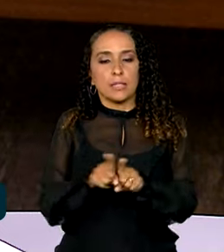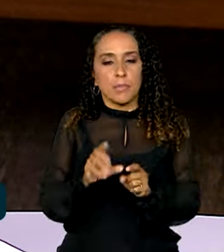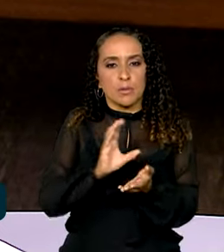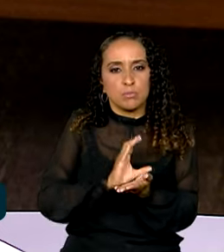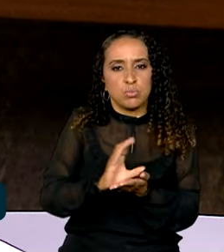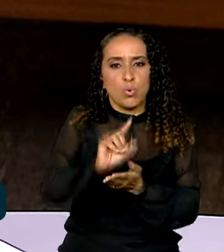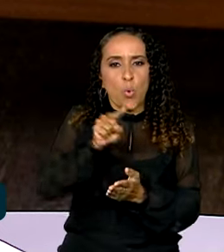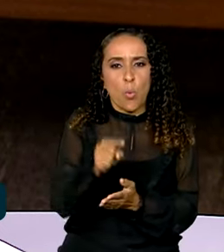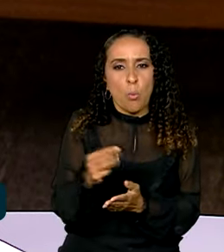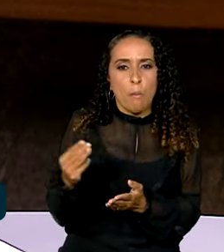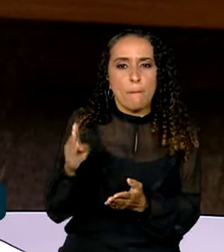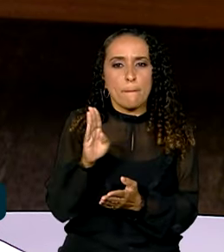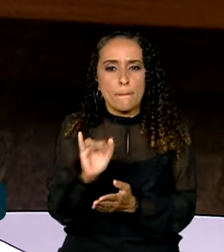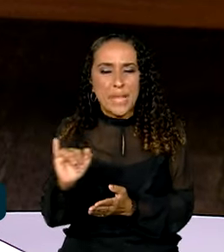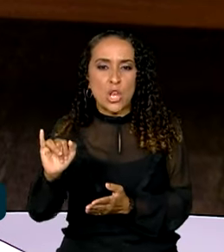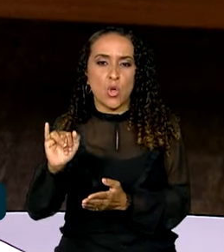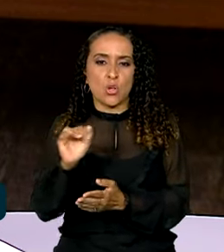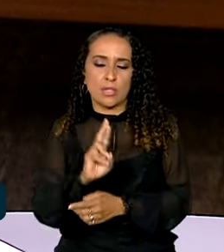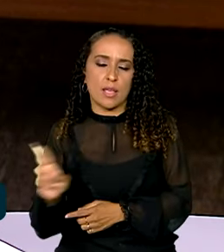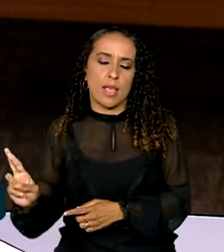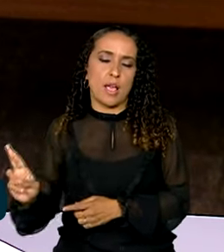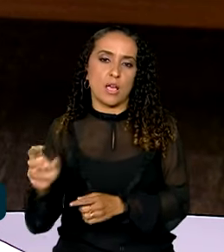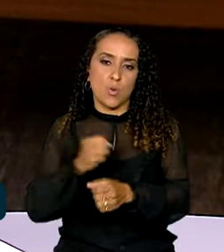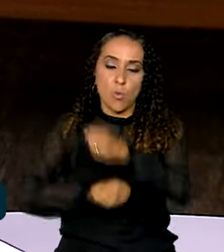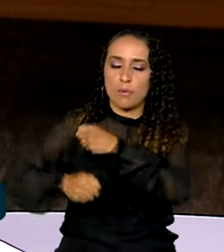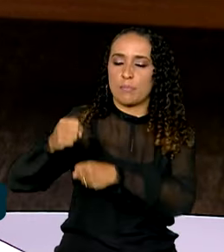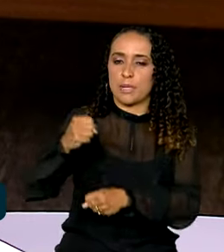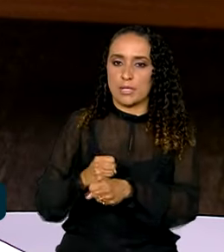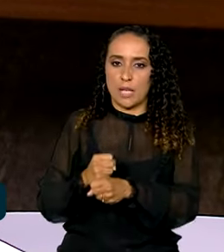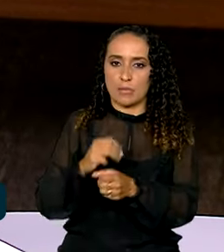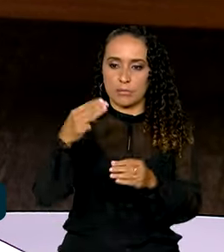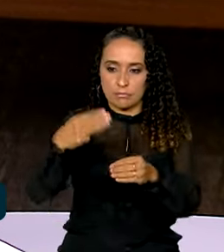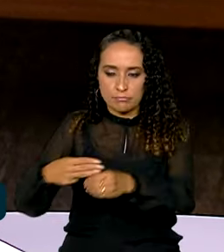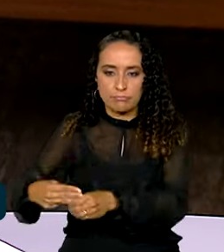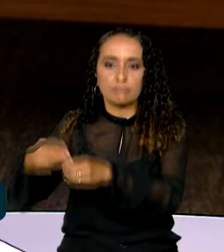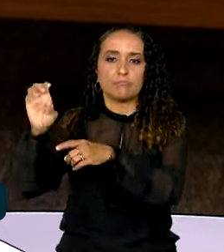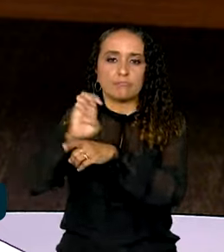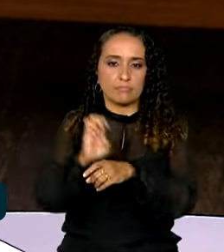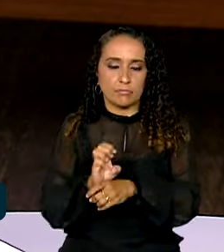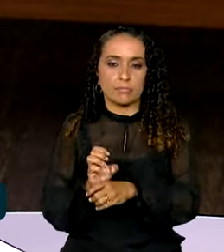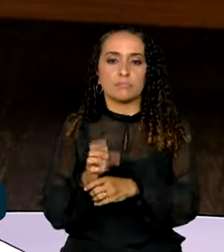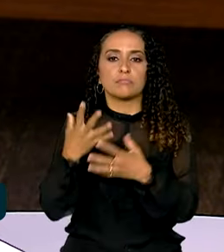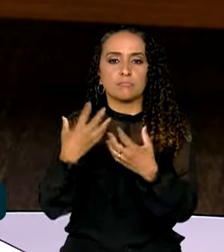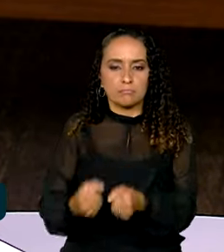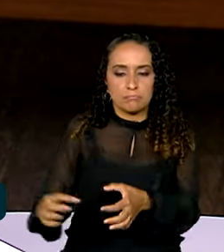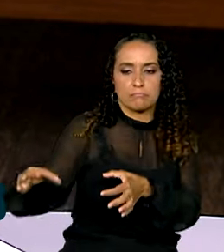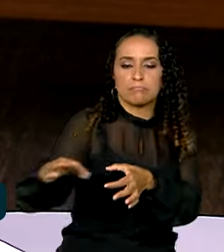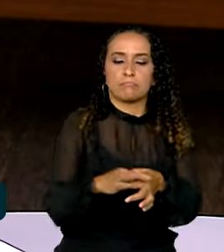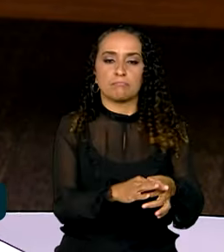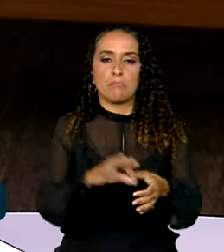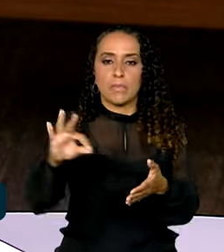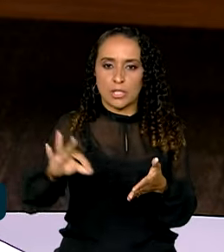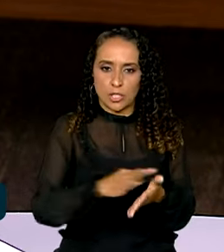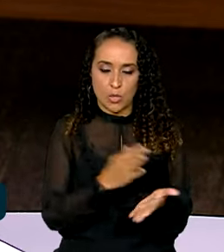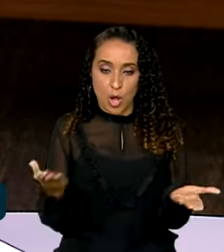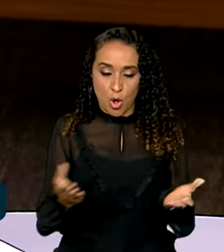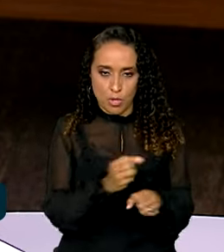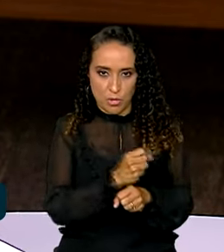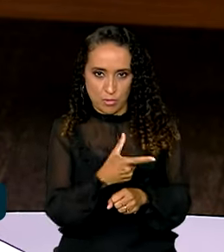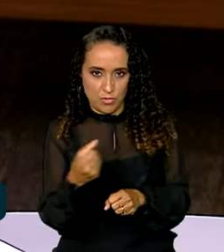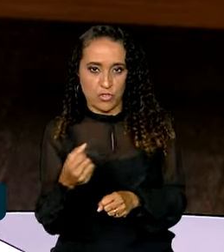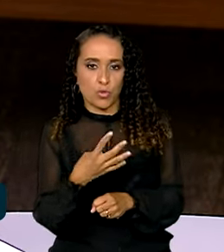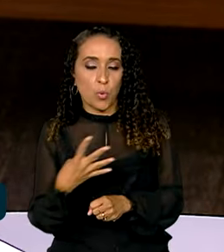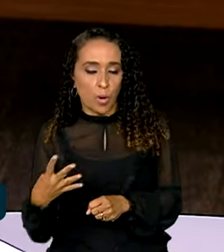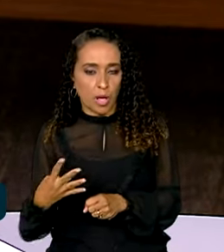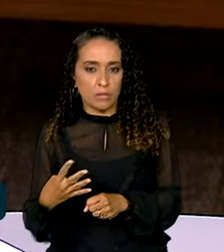1 bilhão e 700 milhões de reais ano passado para municípios e estados que aderiram e pactuaram matrículas agora para 2024.